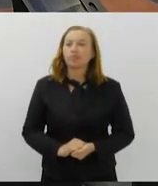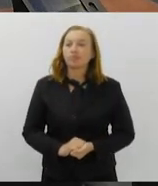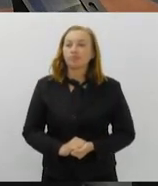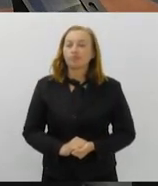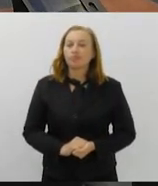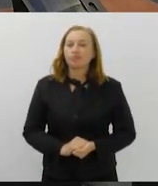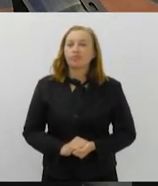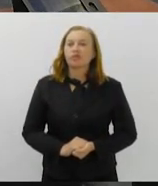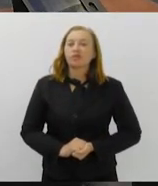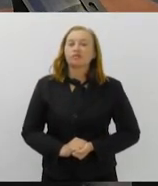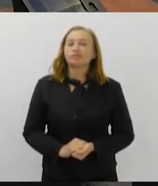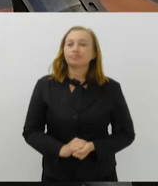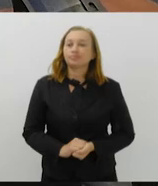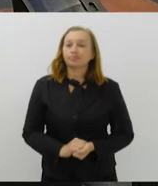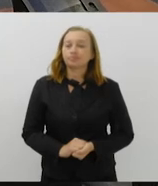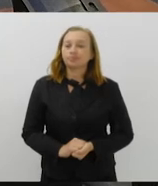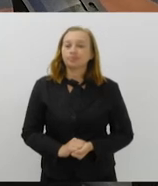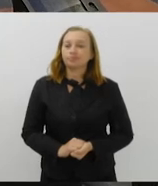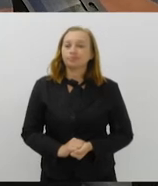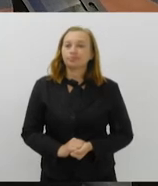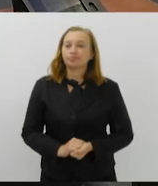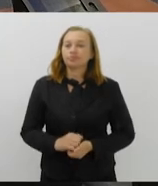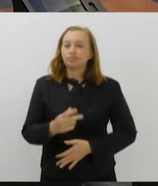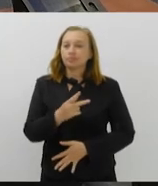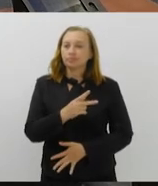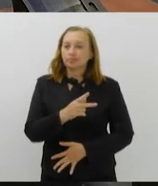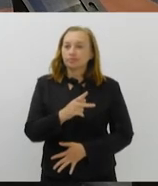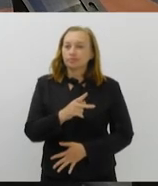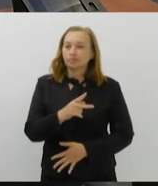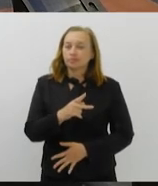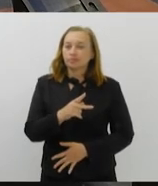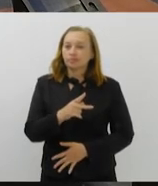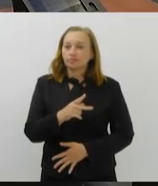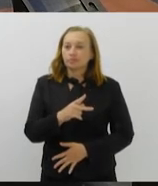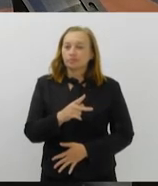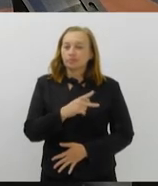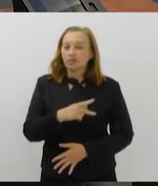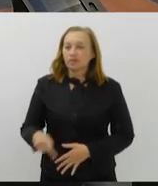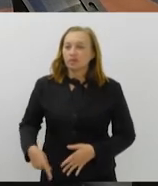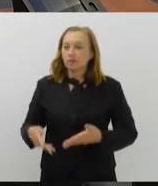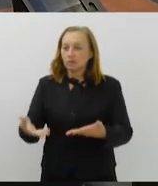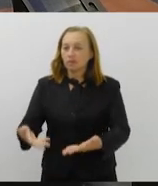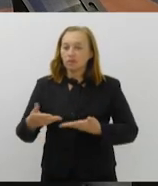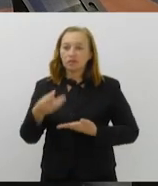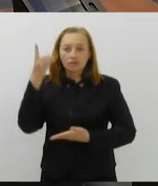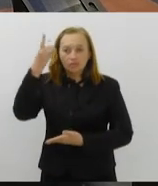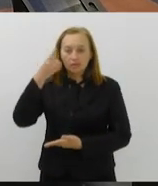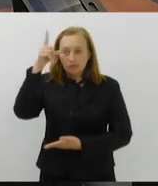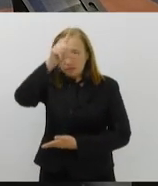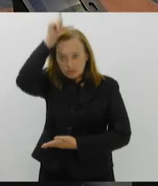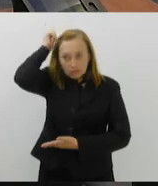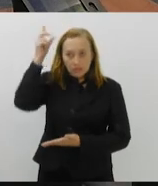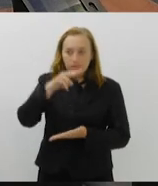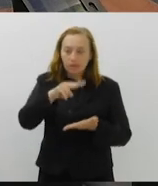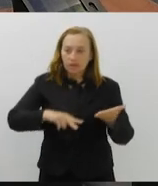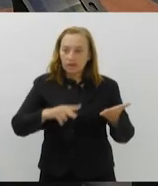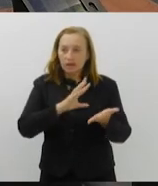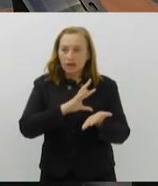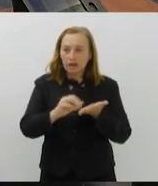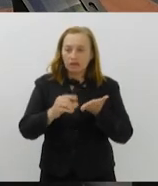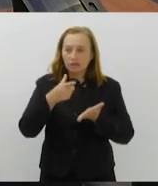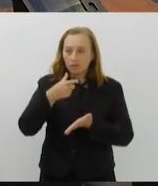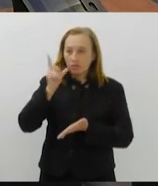está aberta a sessão a presidência convida o senhor Deputado Luiz Paulo para fazer leitura da ata da sessão